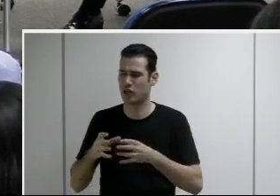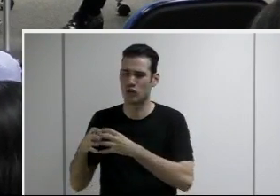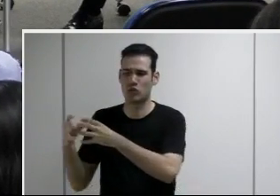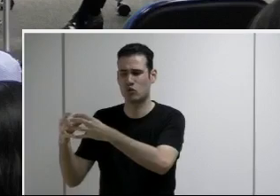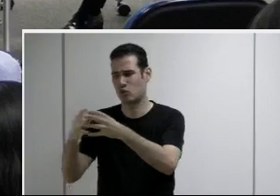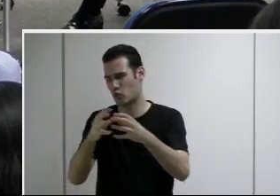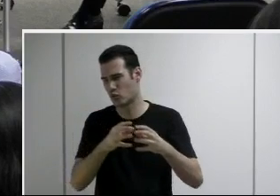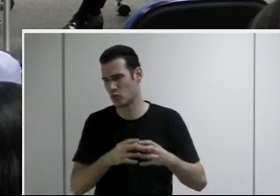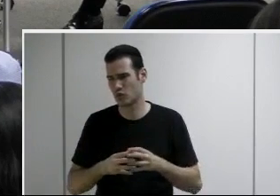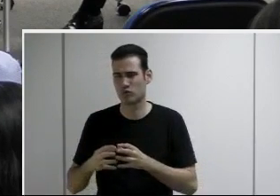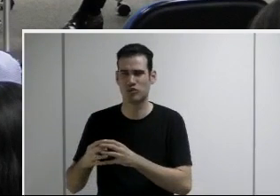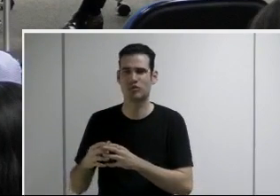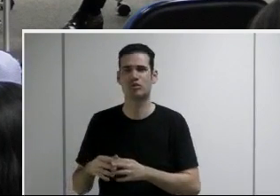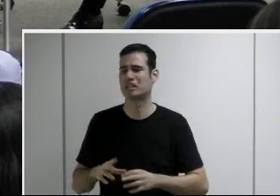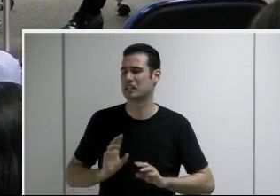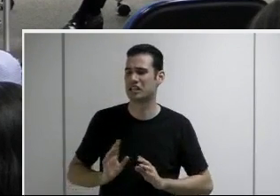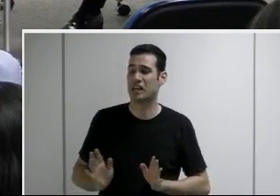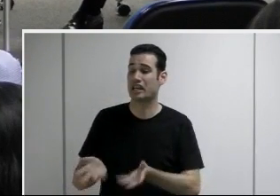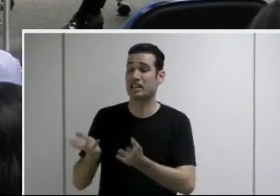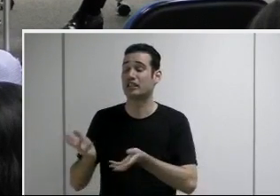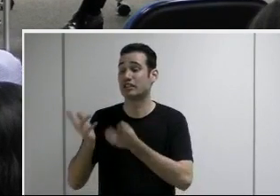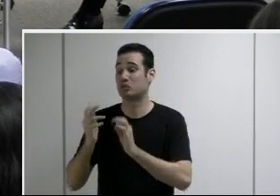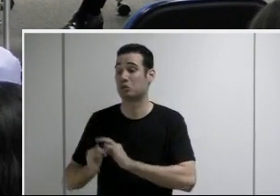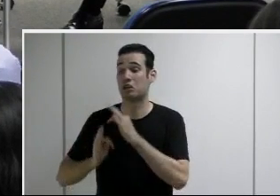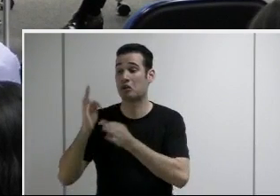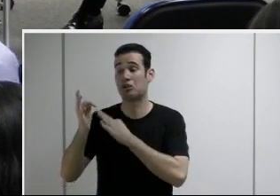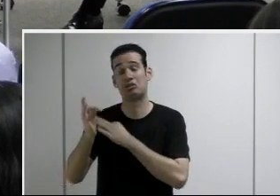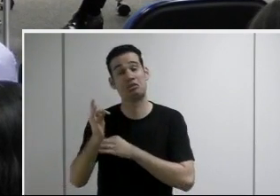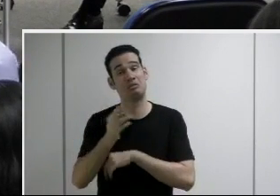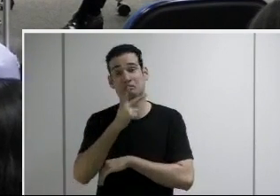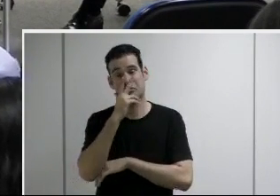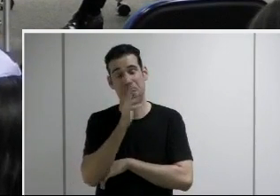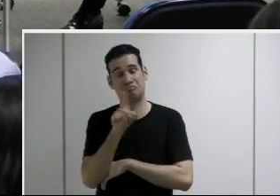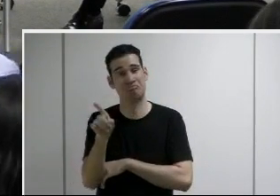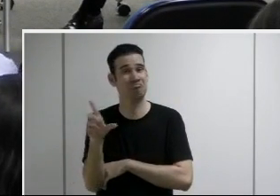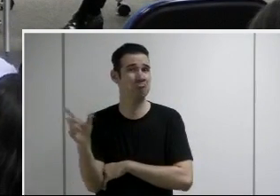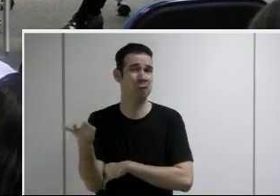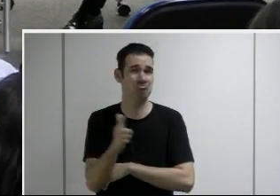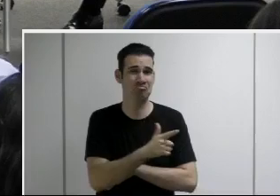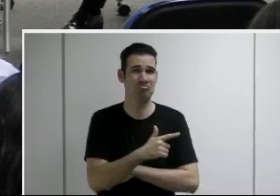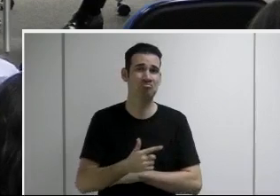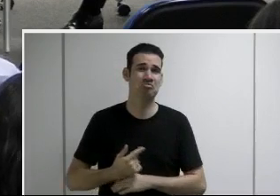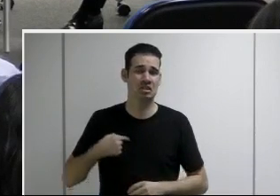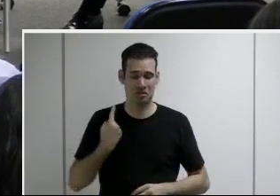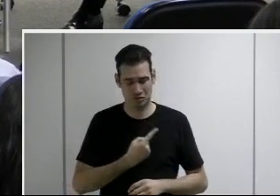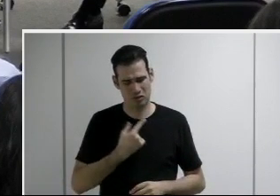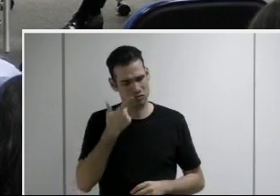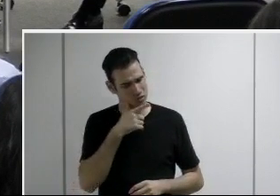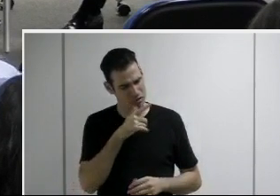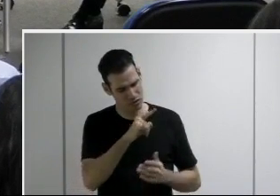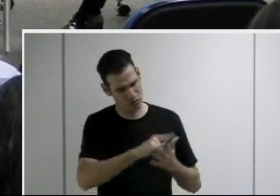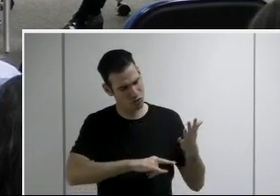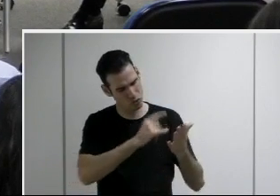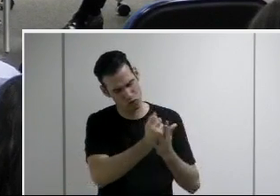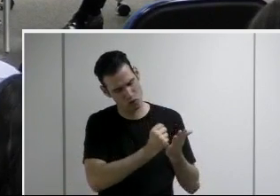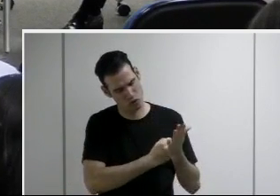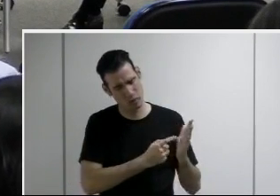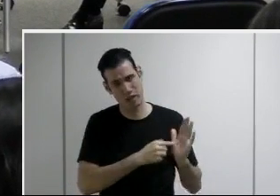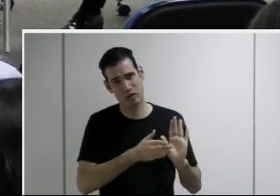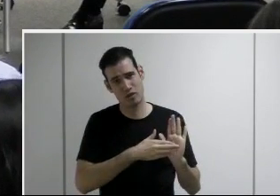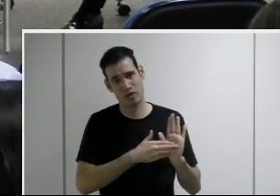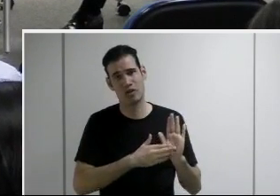inovação. Então, de maneira geral, acho que nós conseguimos, no documento que foi aprovado na Câmara,